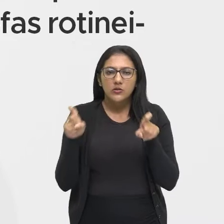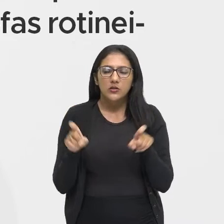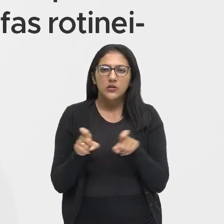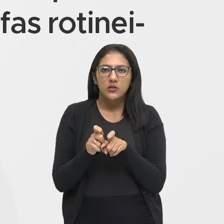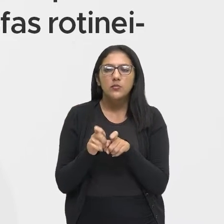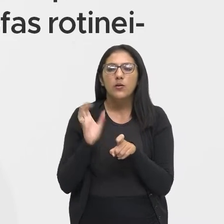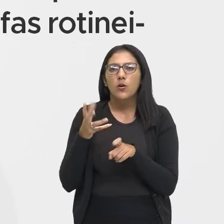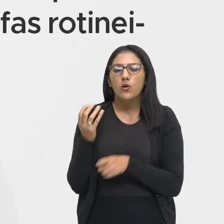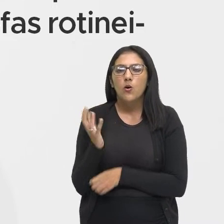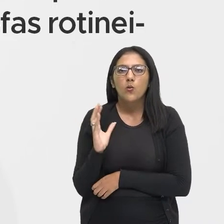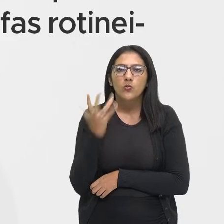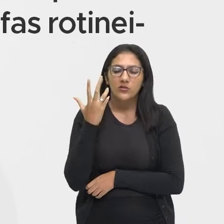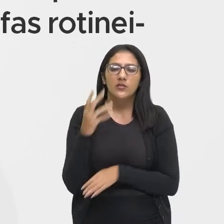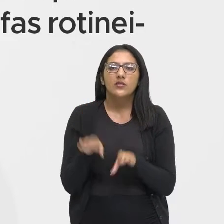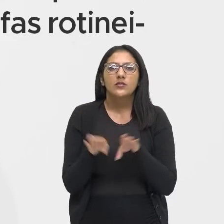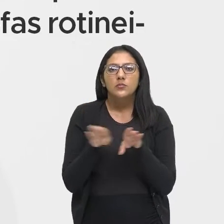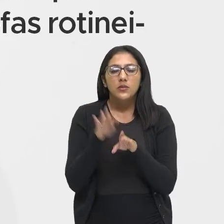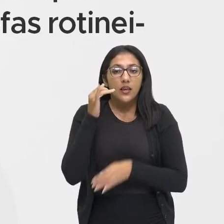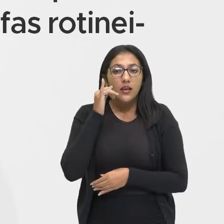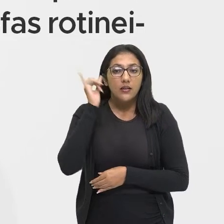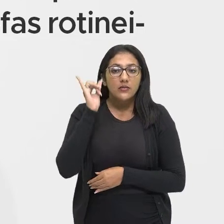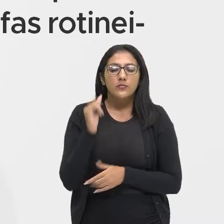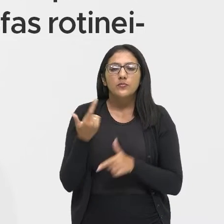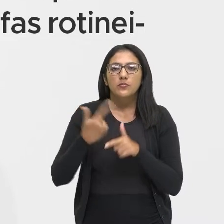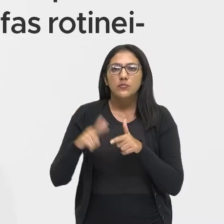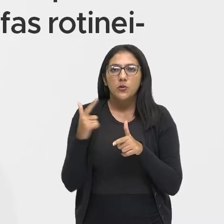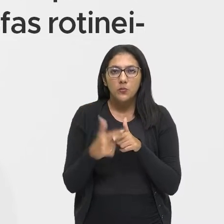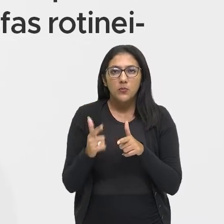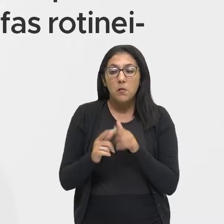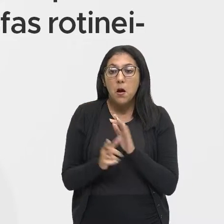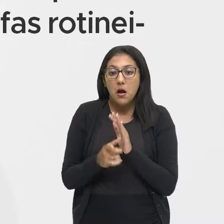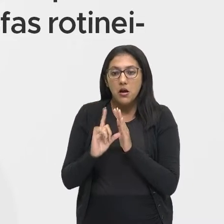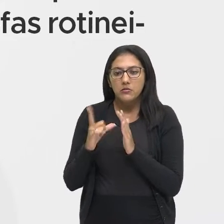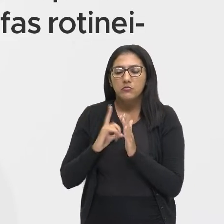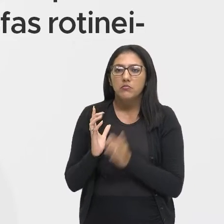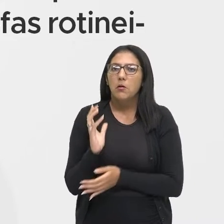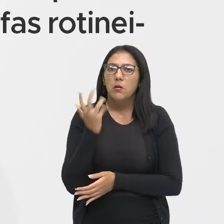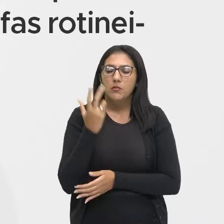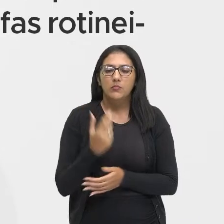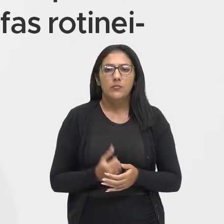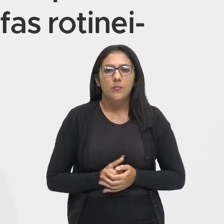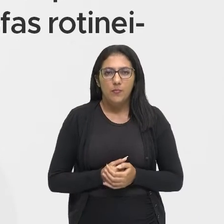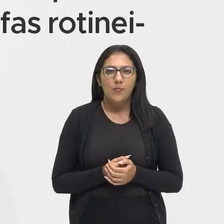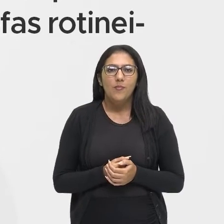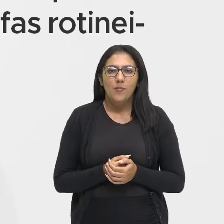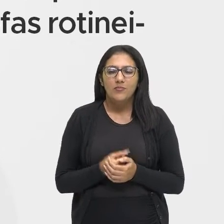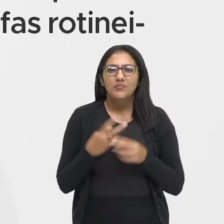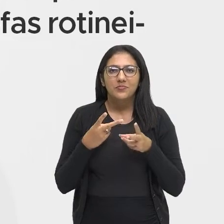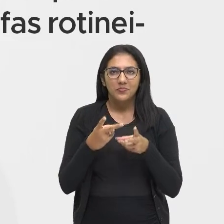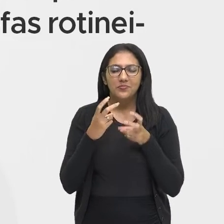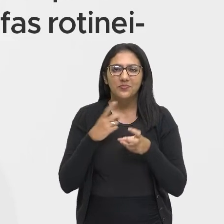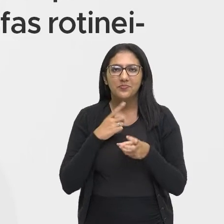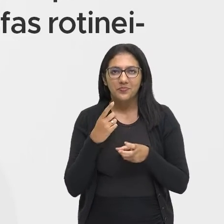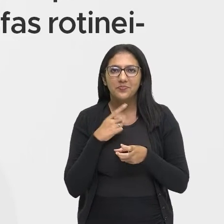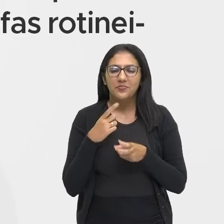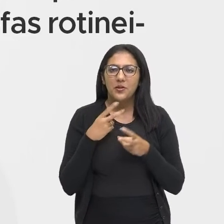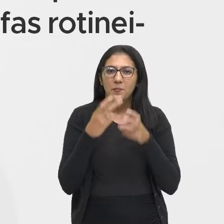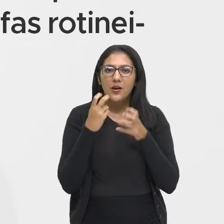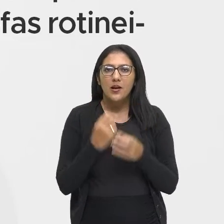a manter o funcionamento do sistema. A manutenção preventiva, ela é definida como